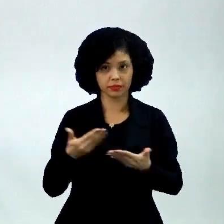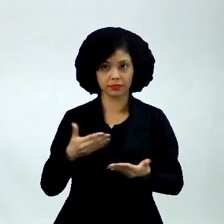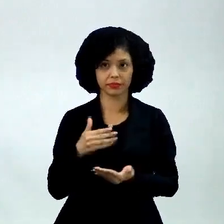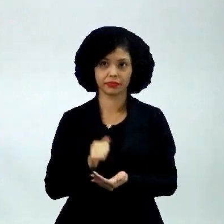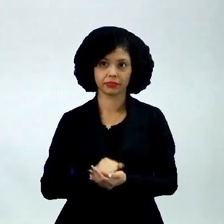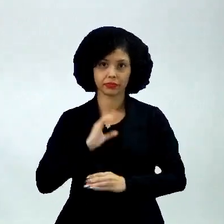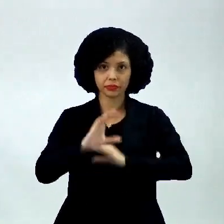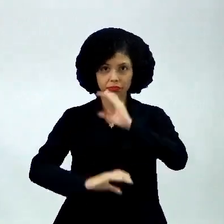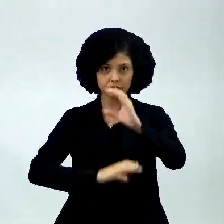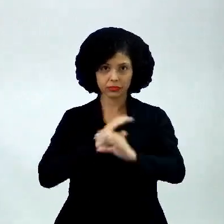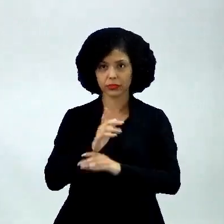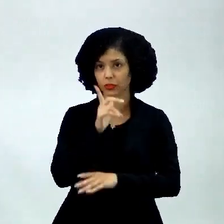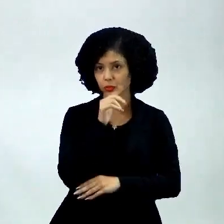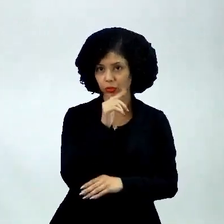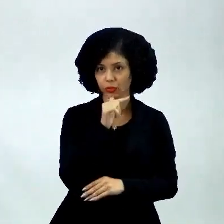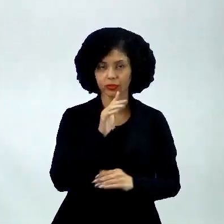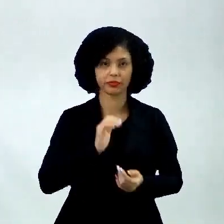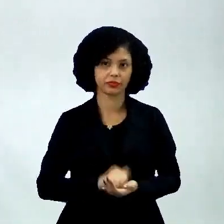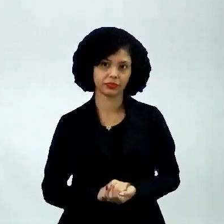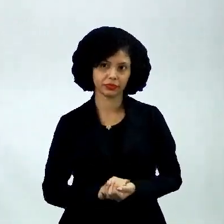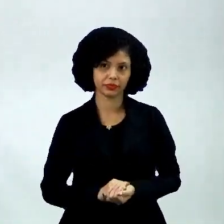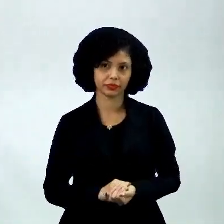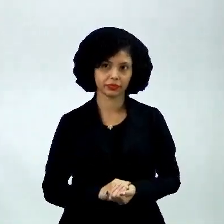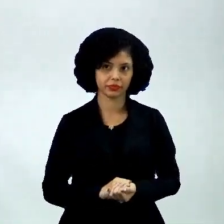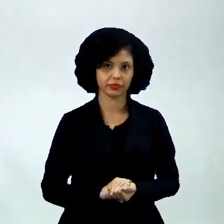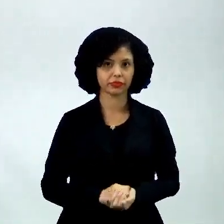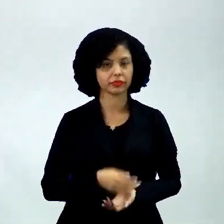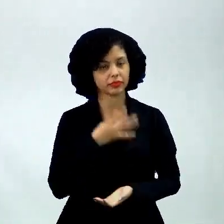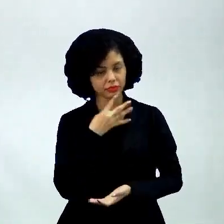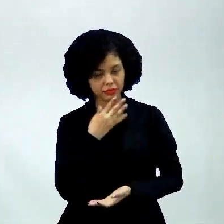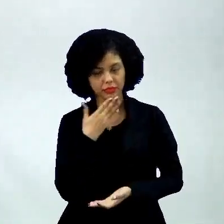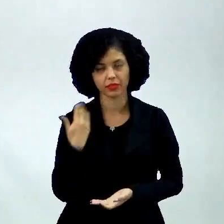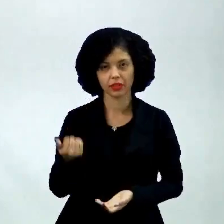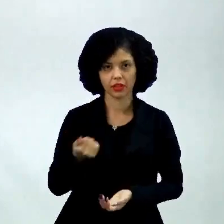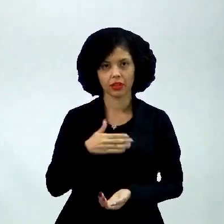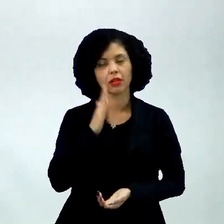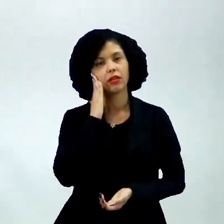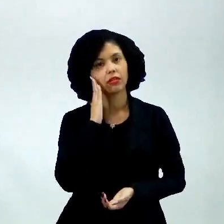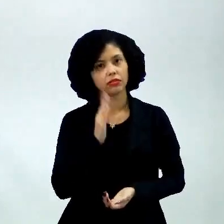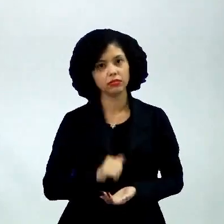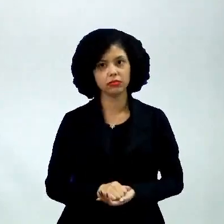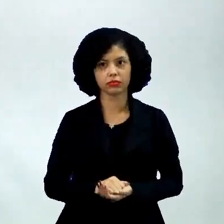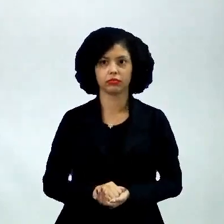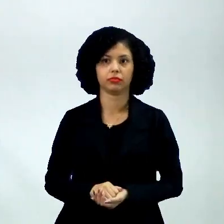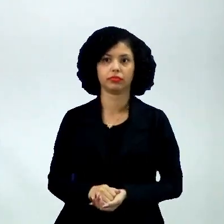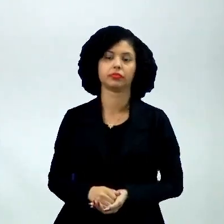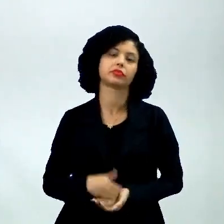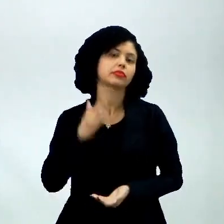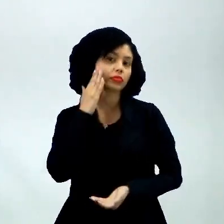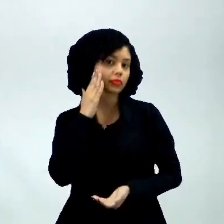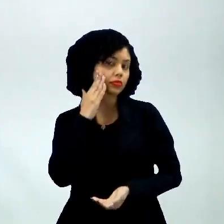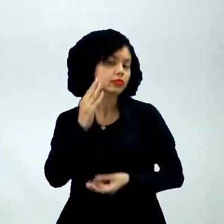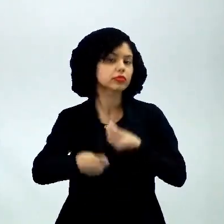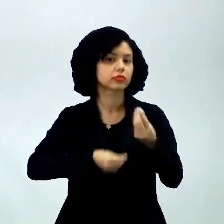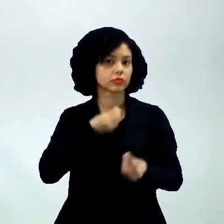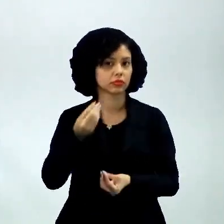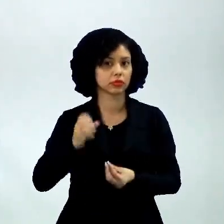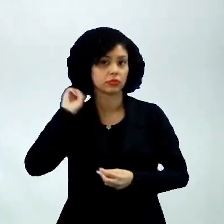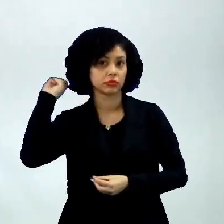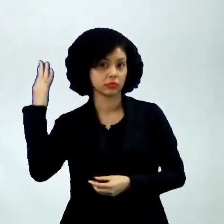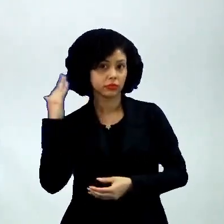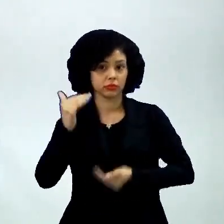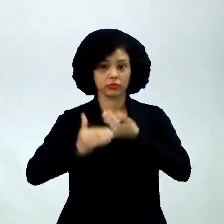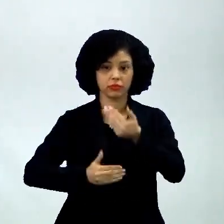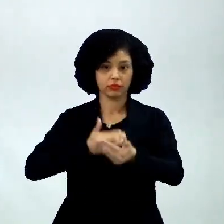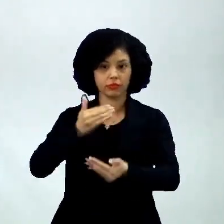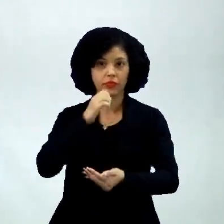é o ciclo hidrológico, ou o ciclo da água, para ficar melhor aí de vocês compreenderem. A gente vai compreender como é que o ciclo da